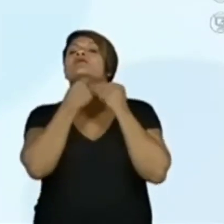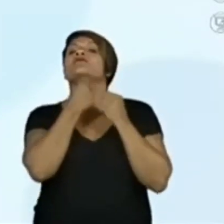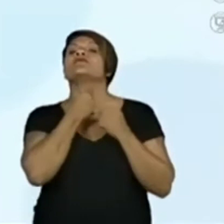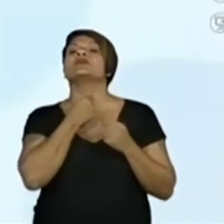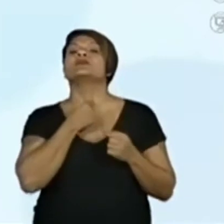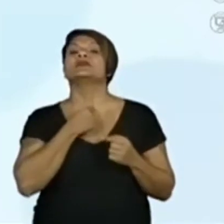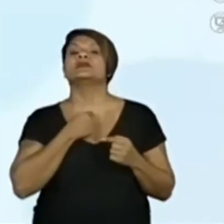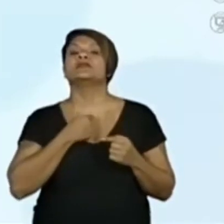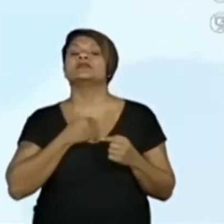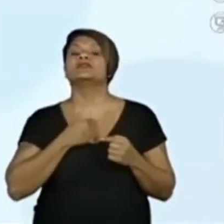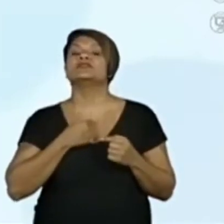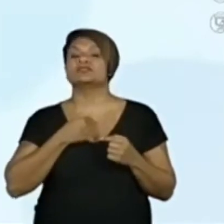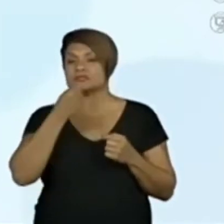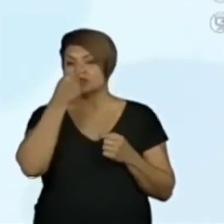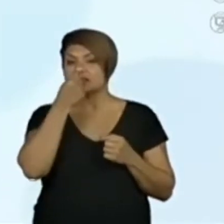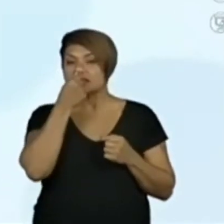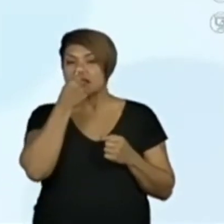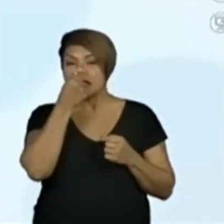provoca placas